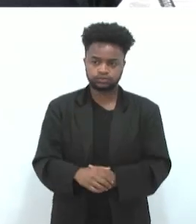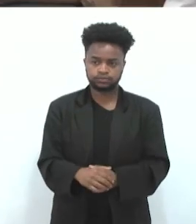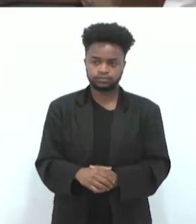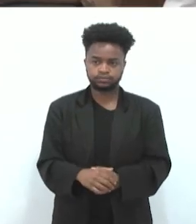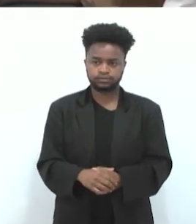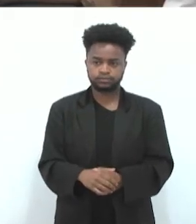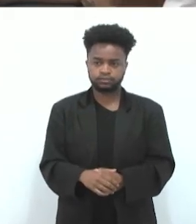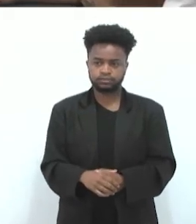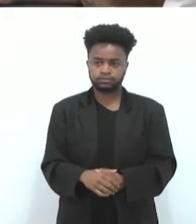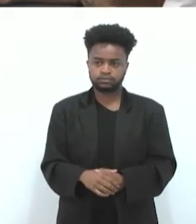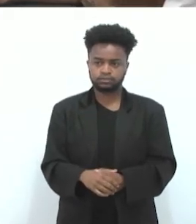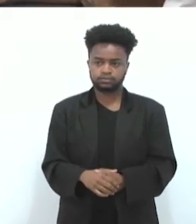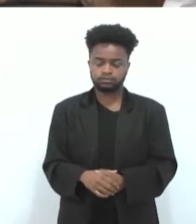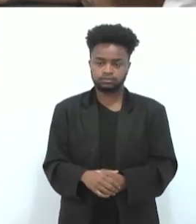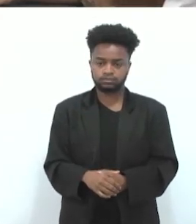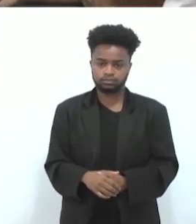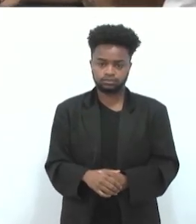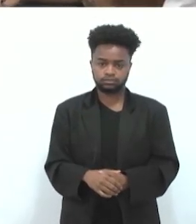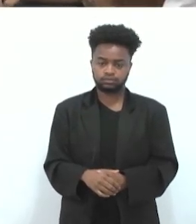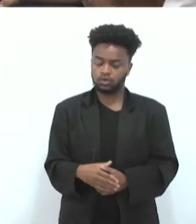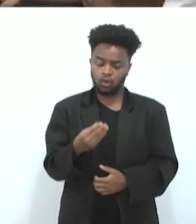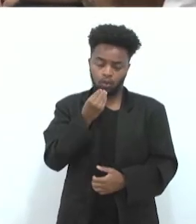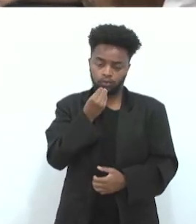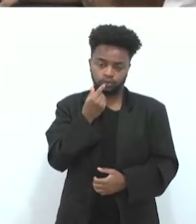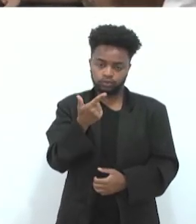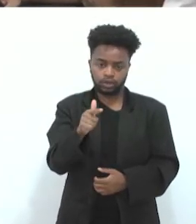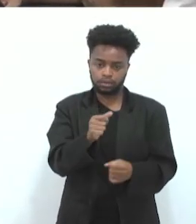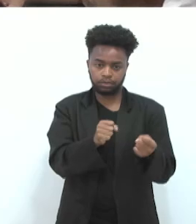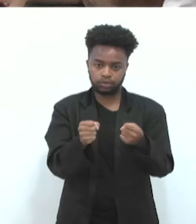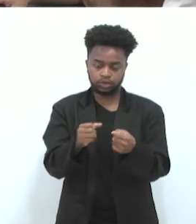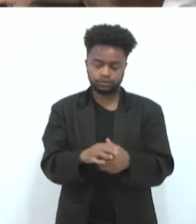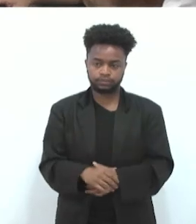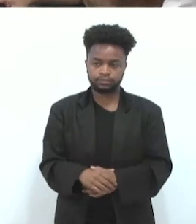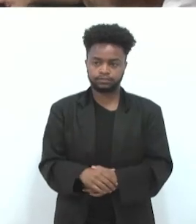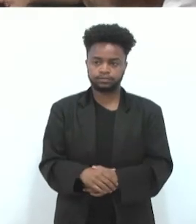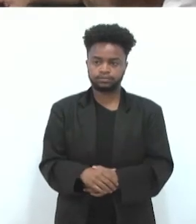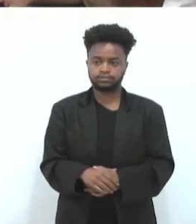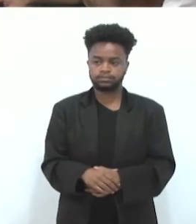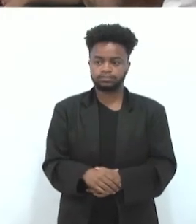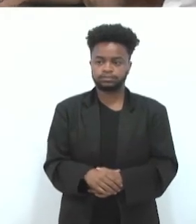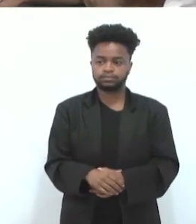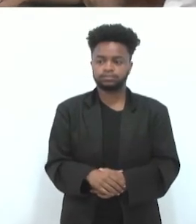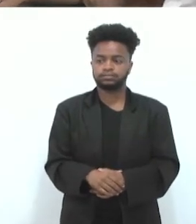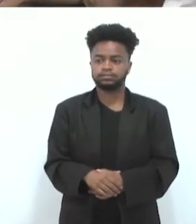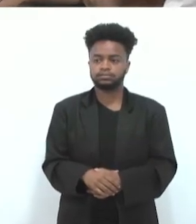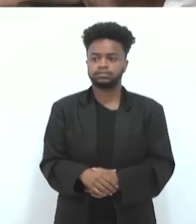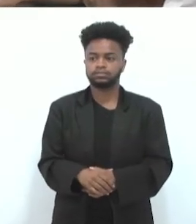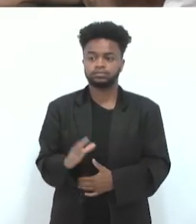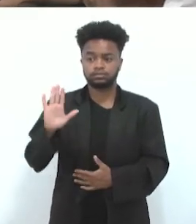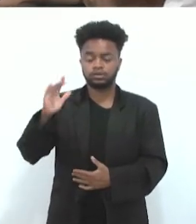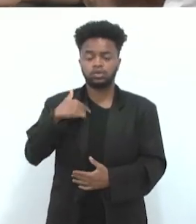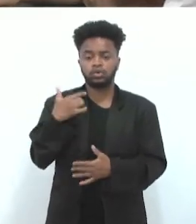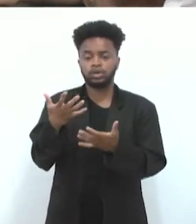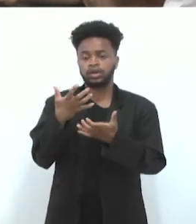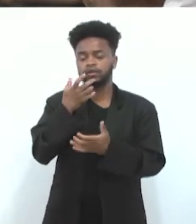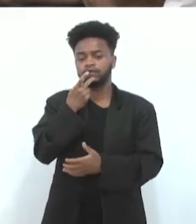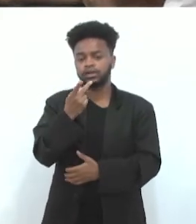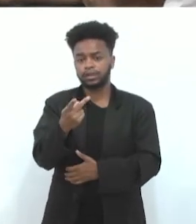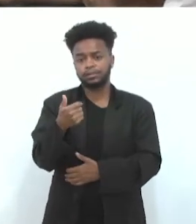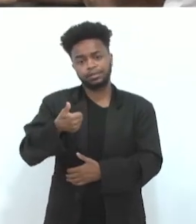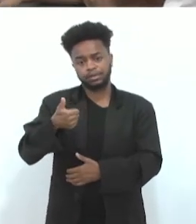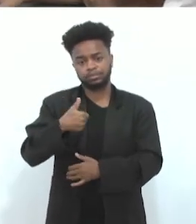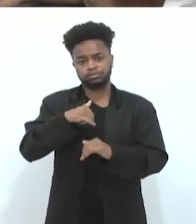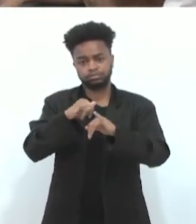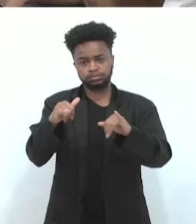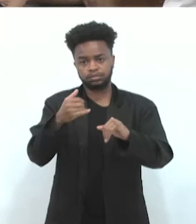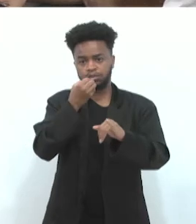poder. Visivelmente não tem esse poder. Senhor presidente, eu gostaria de fazer uso da palavra. Antes de mais nada, bom dia a